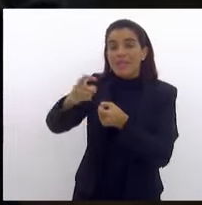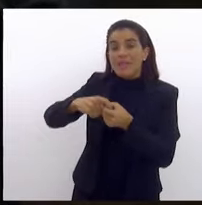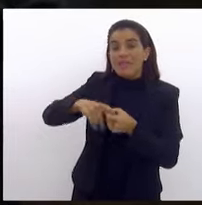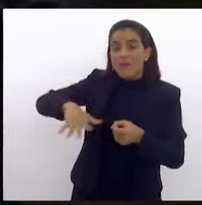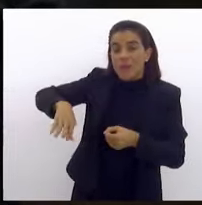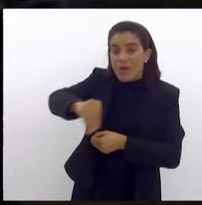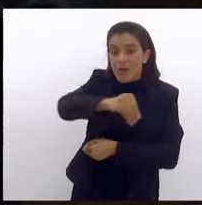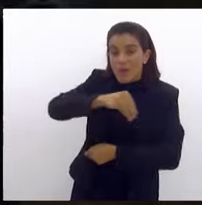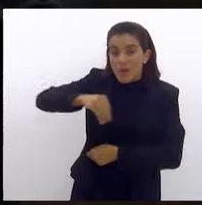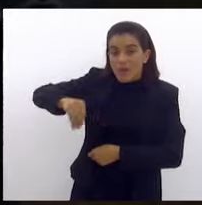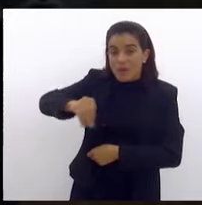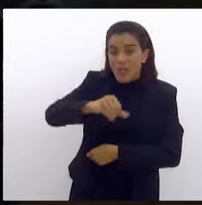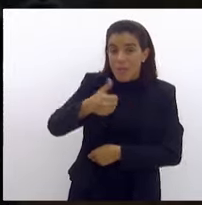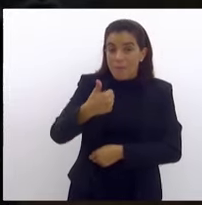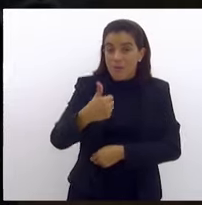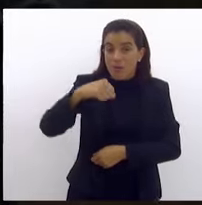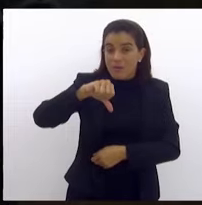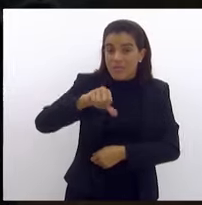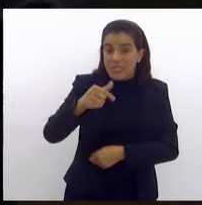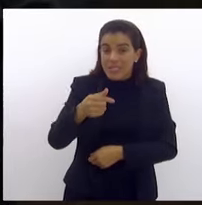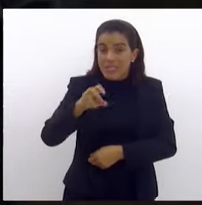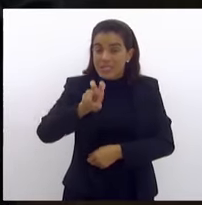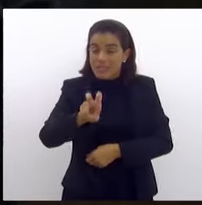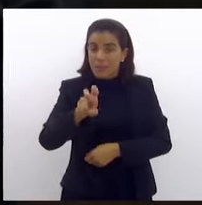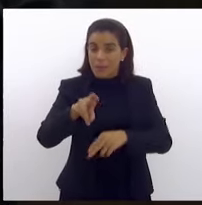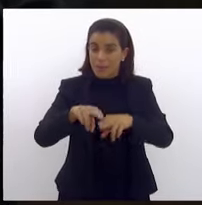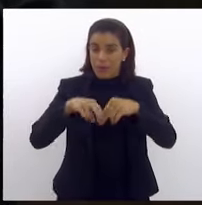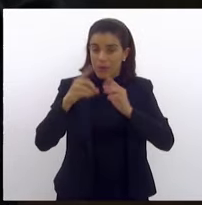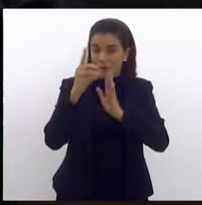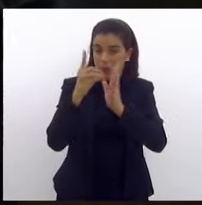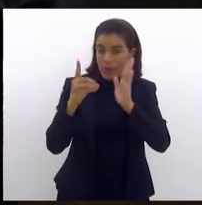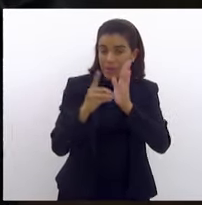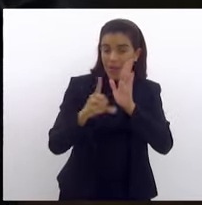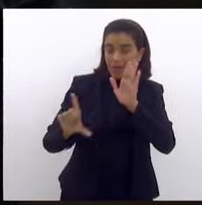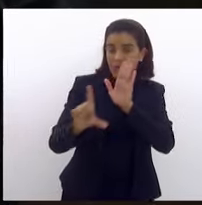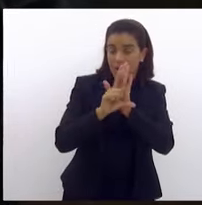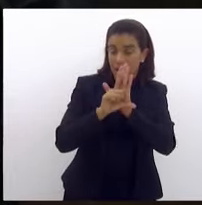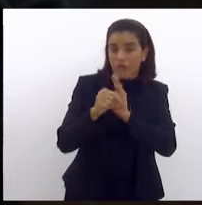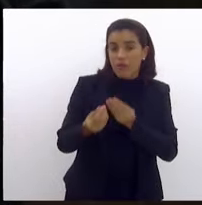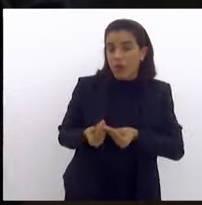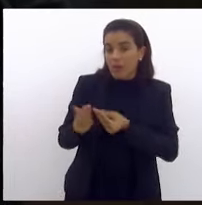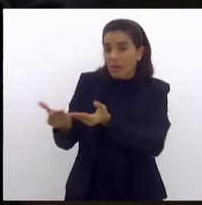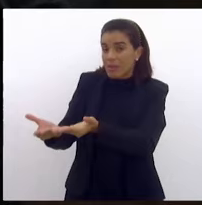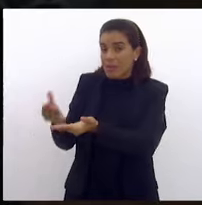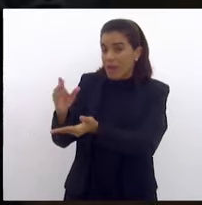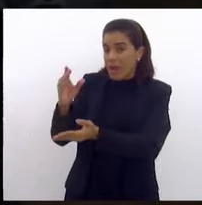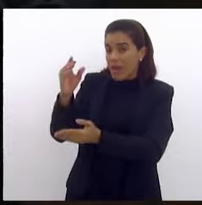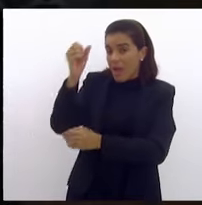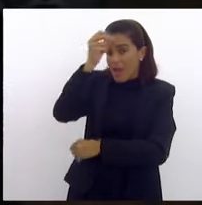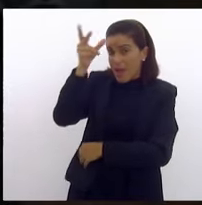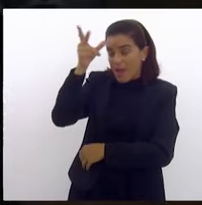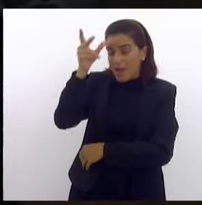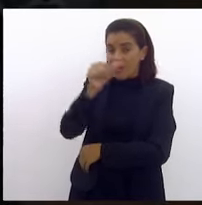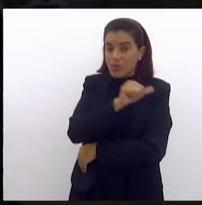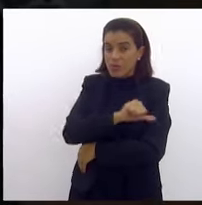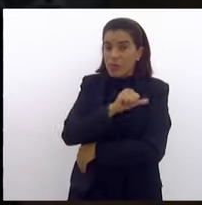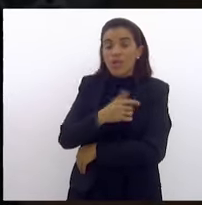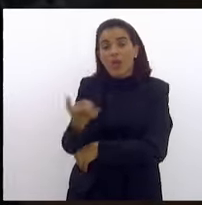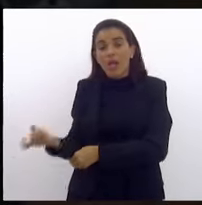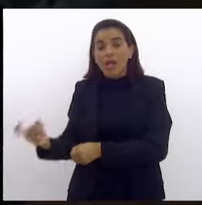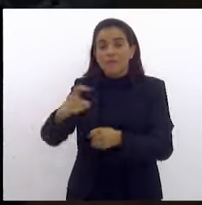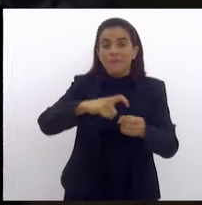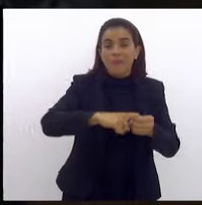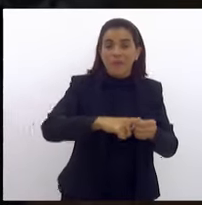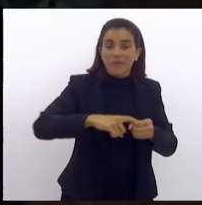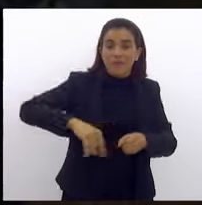solo, que em 1975, através de um decreto-lei, foi entregue à Prefeitura do Rio de Janeiro. Nós queremos devolver